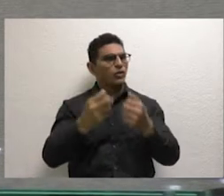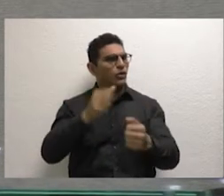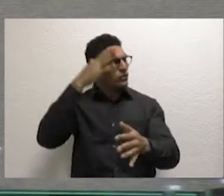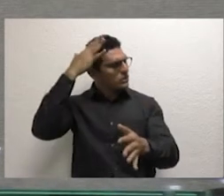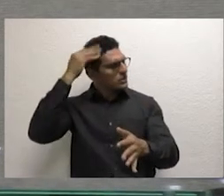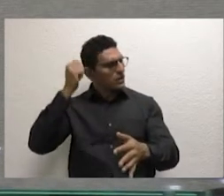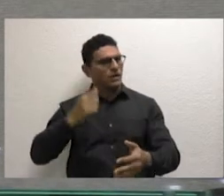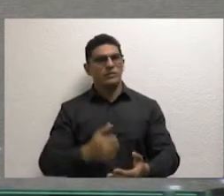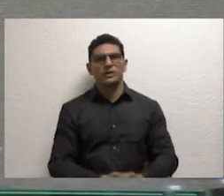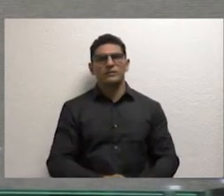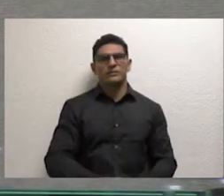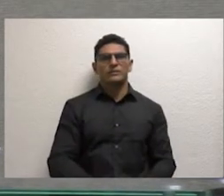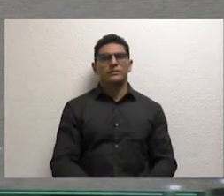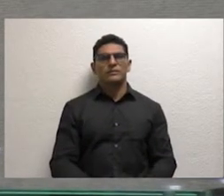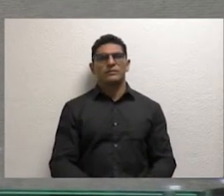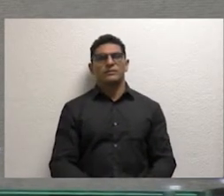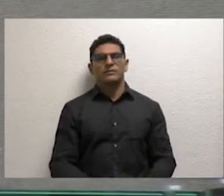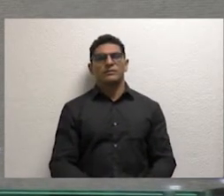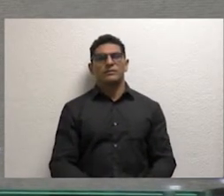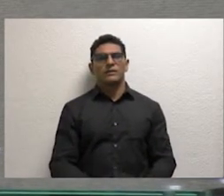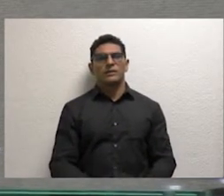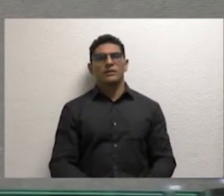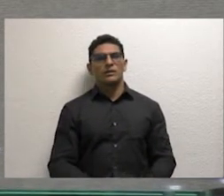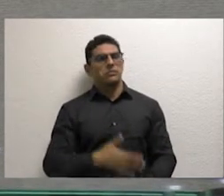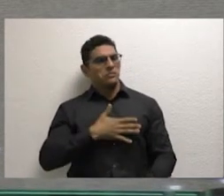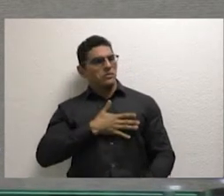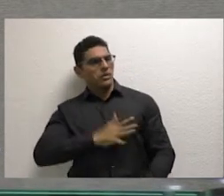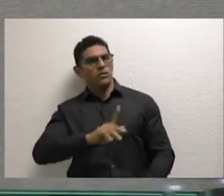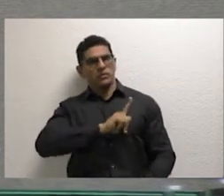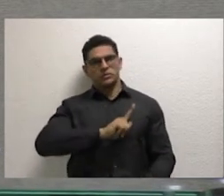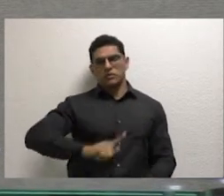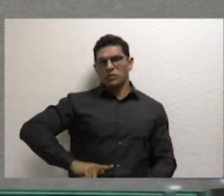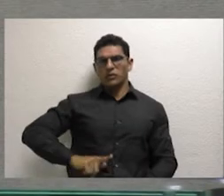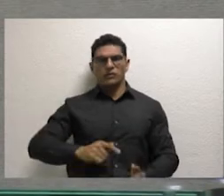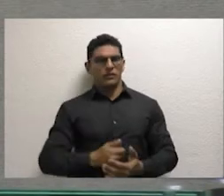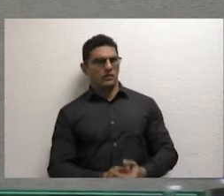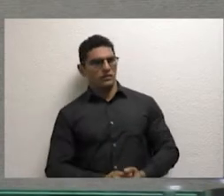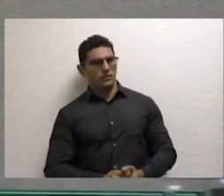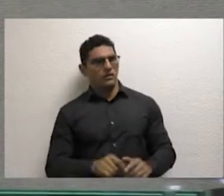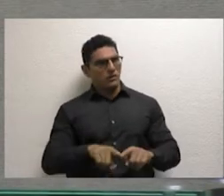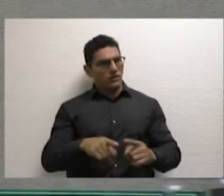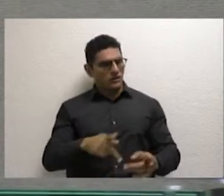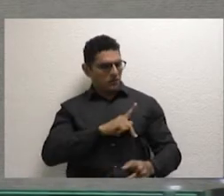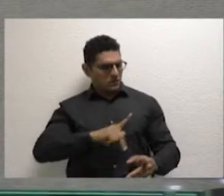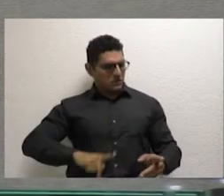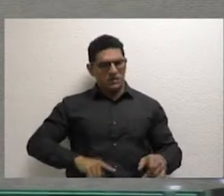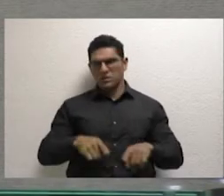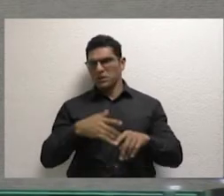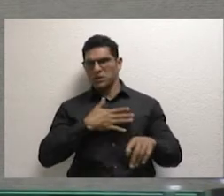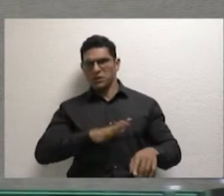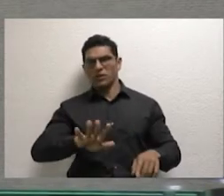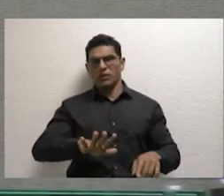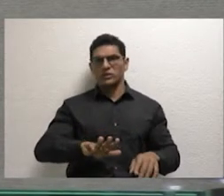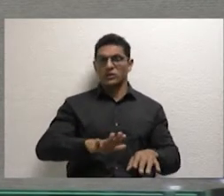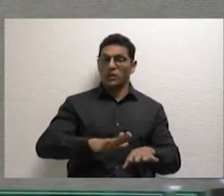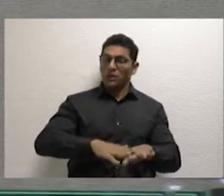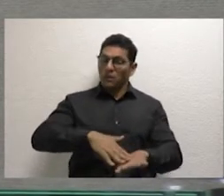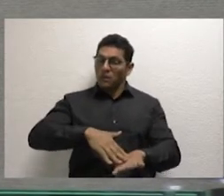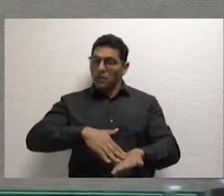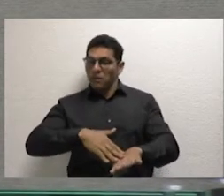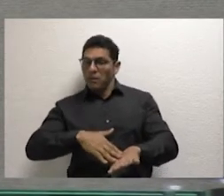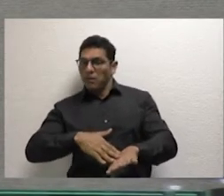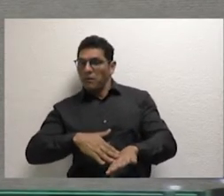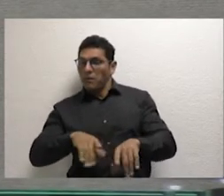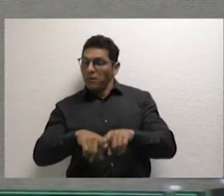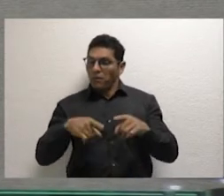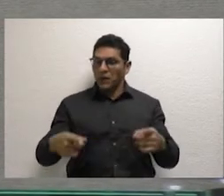muita coisa que eu não concordo nesse governo mas uma coisa em especial foi positiva e eu tenho que falar